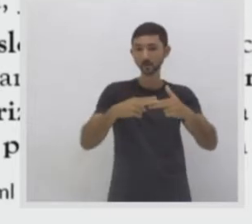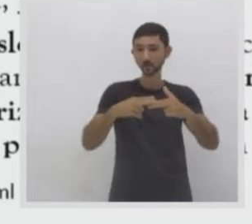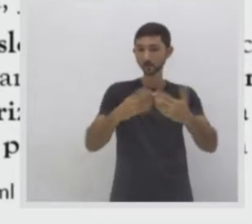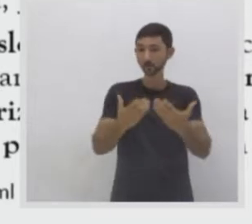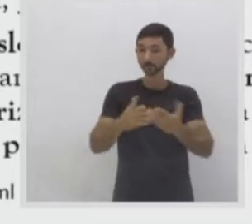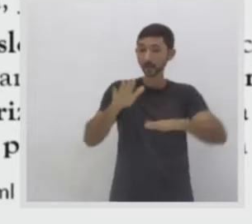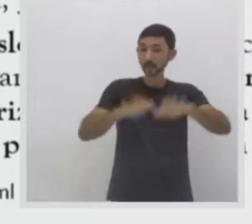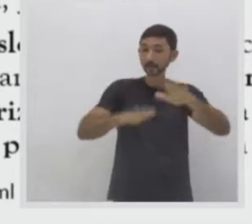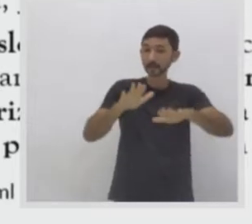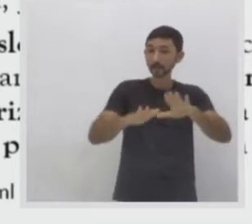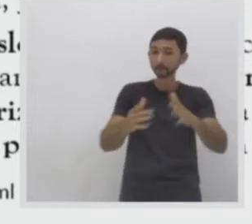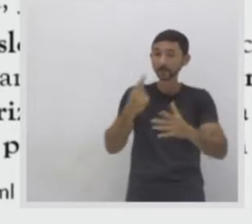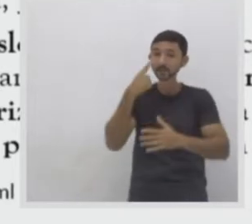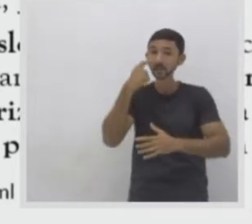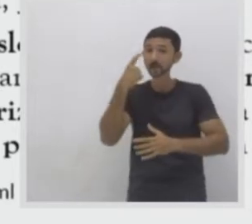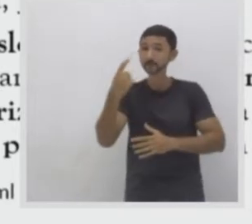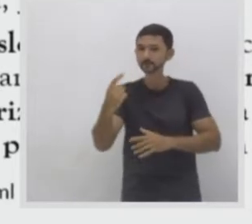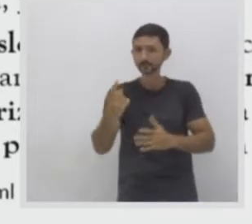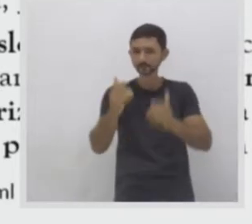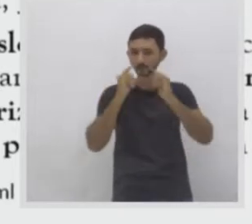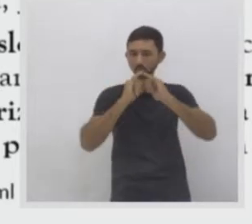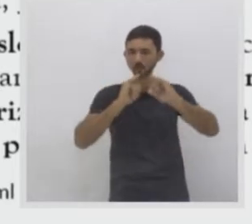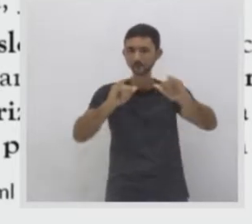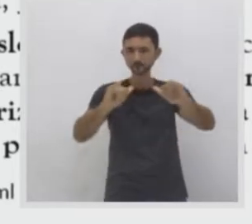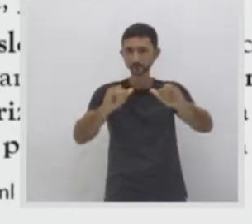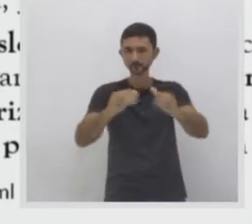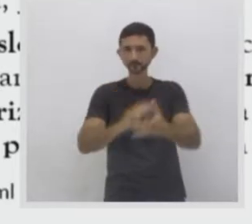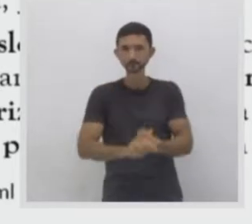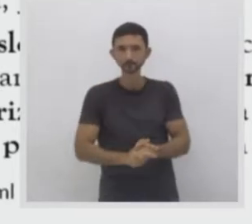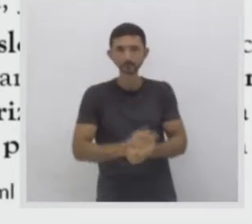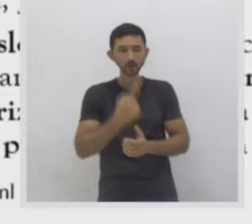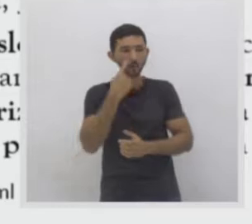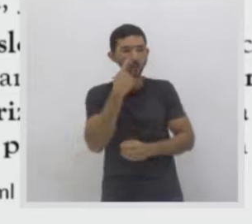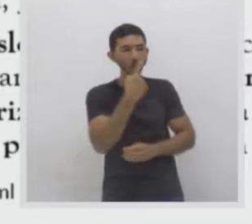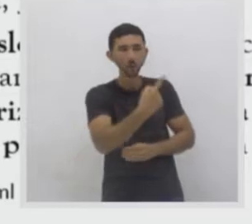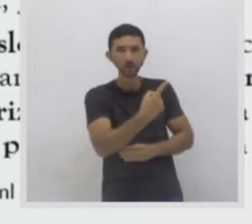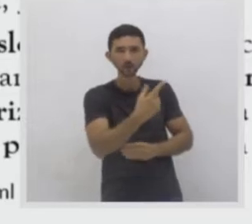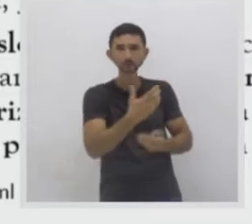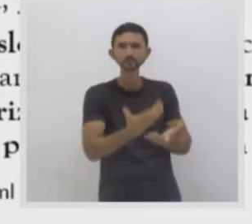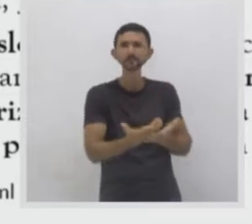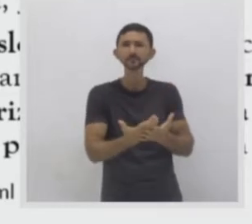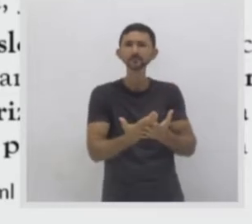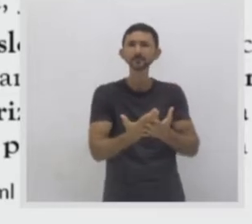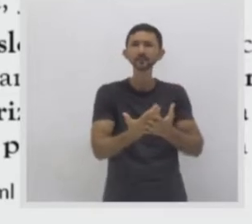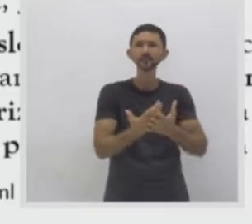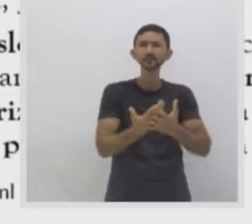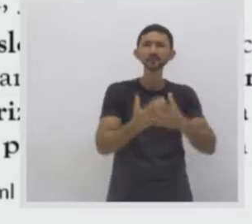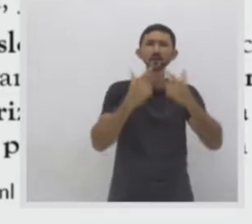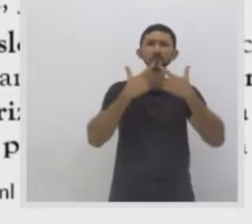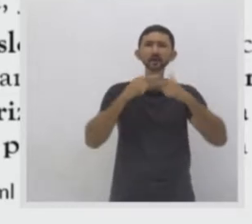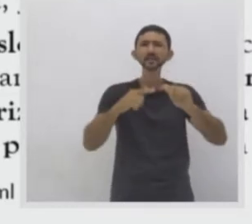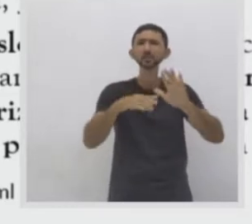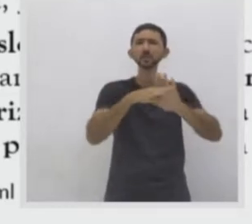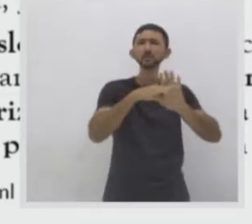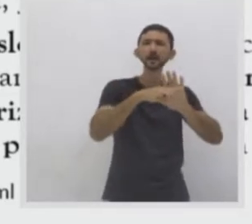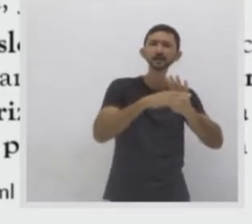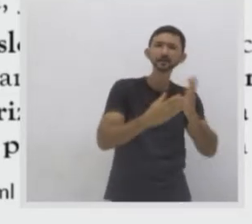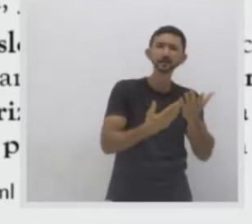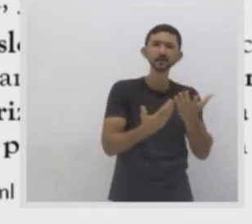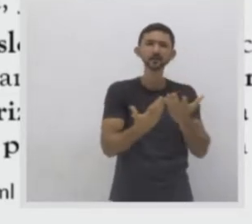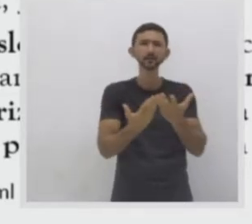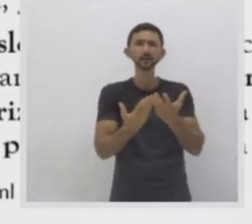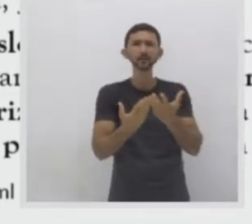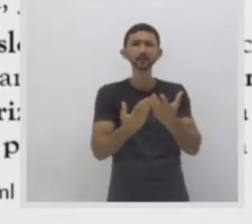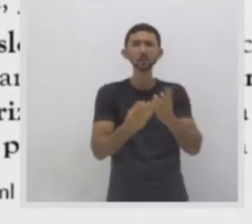da intencionalidade. Olha só, será que ele usou uma linguagem padrão ou ele utilizou uma